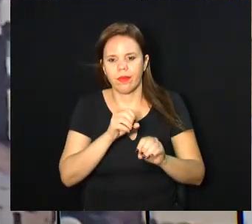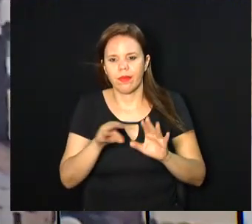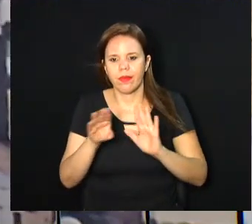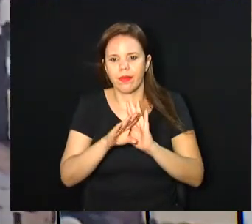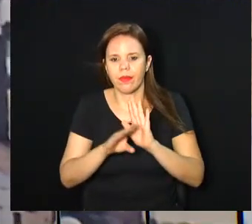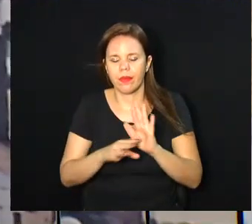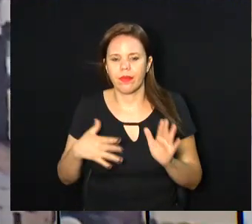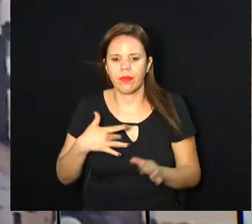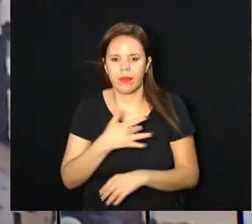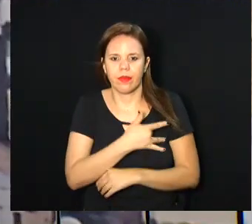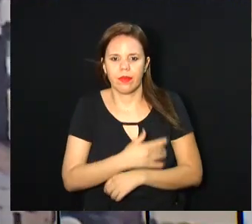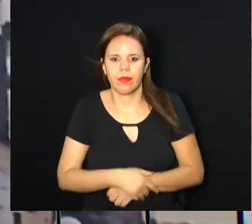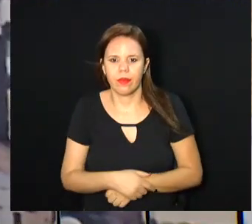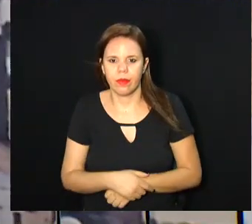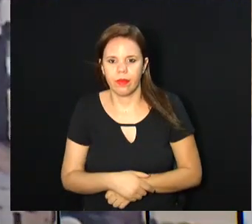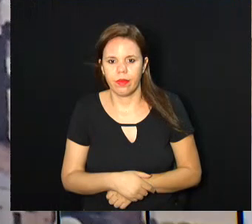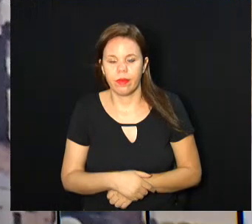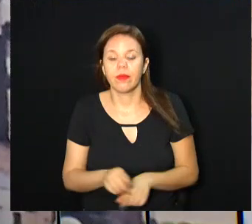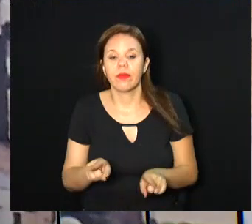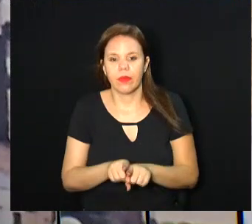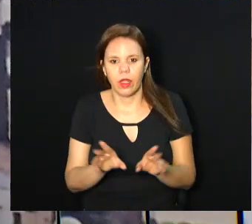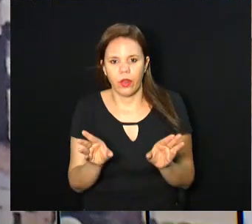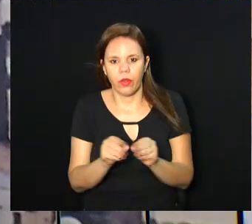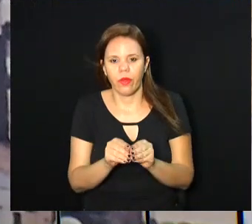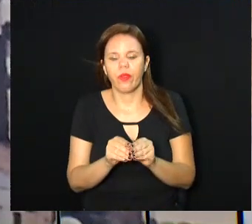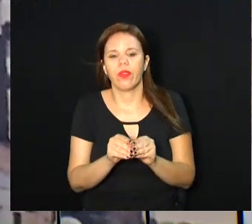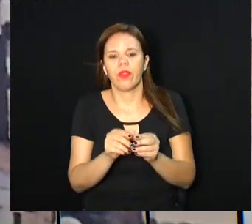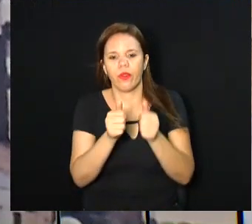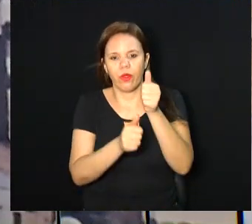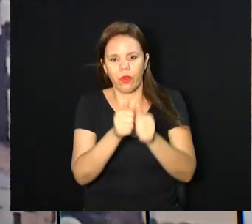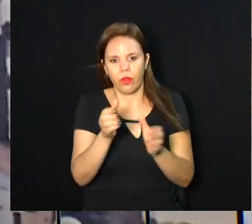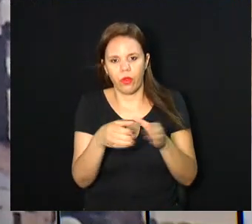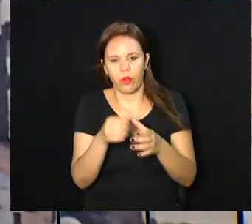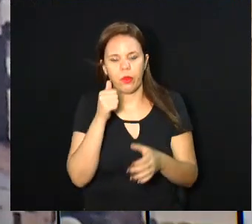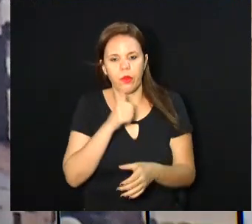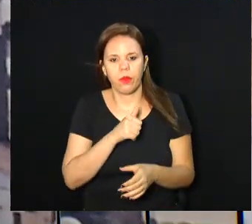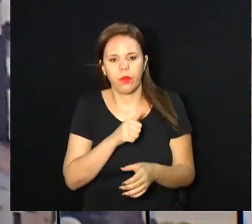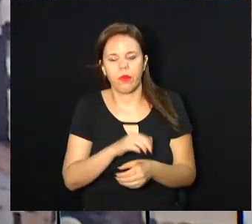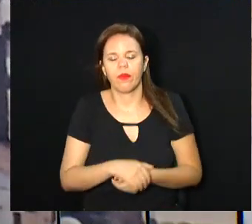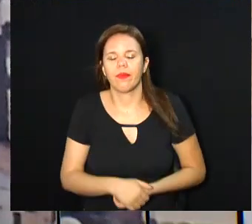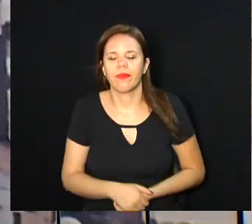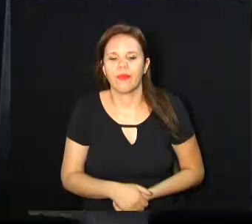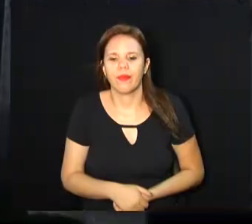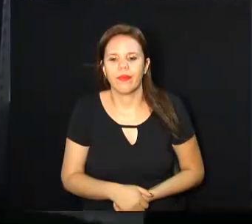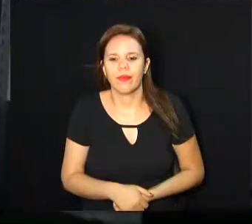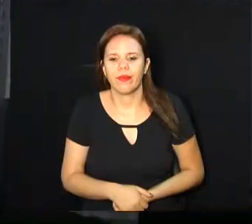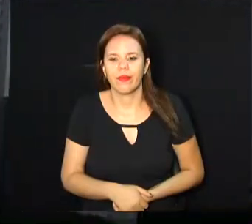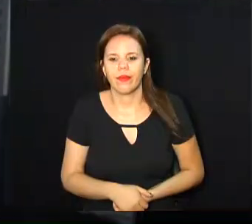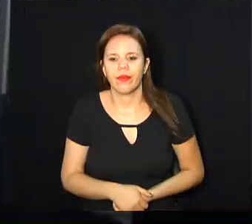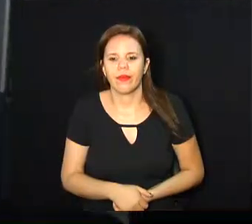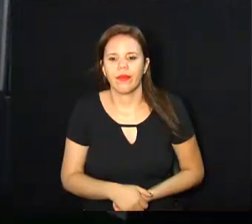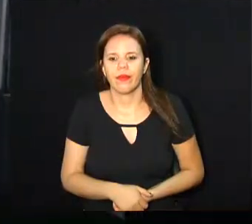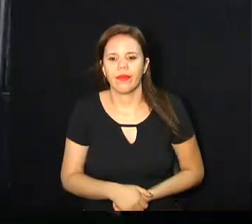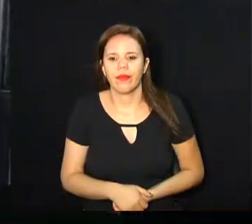de saúde e a final da Taça das Favelas Futebol Feminino. Não saia daí.